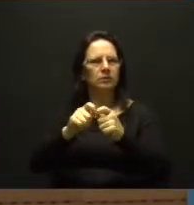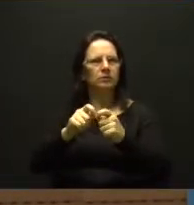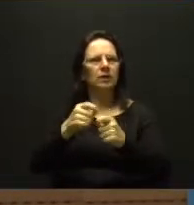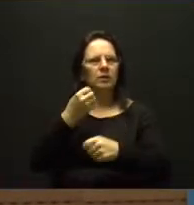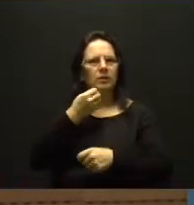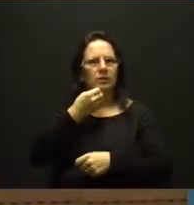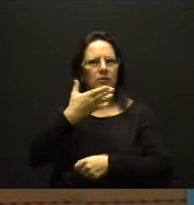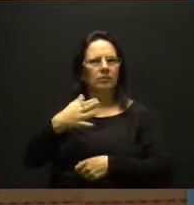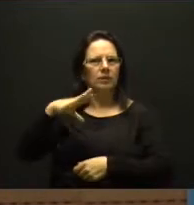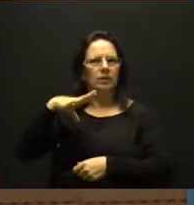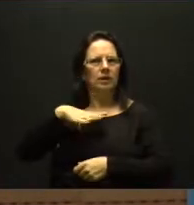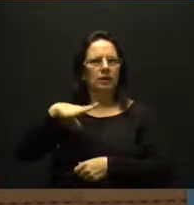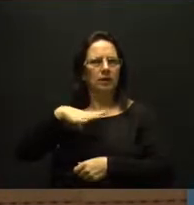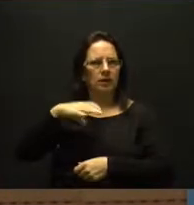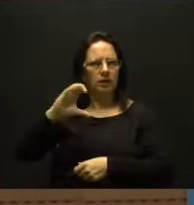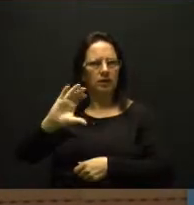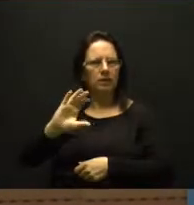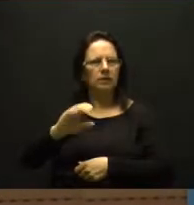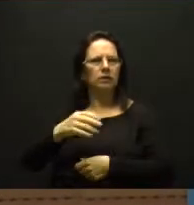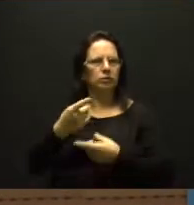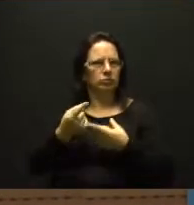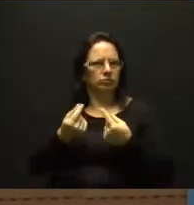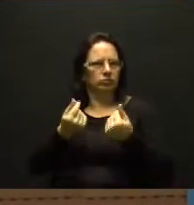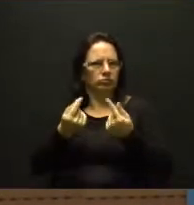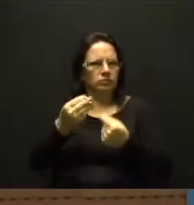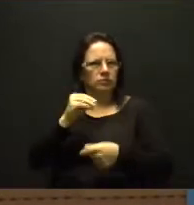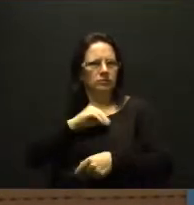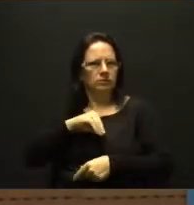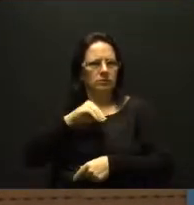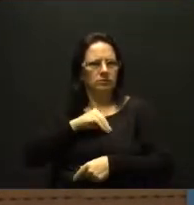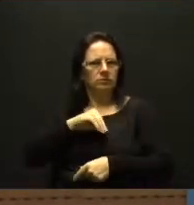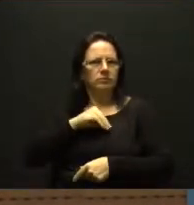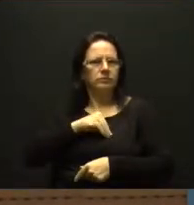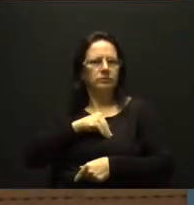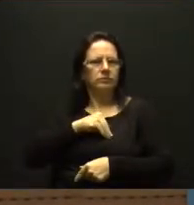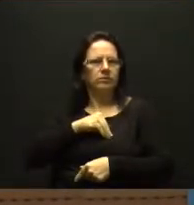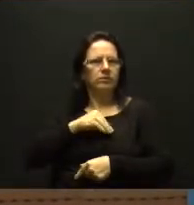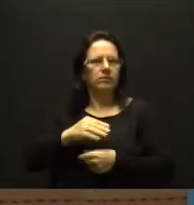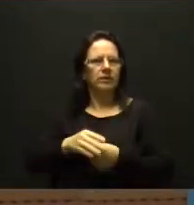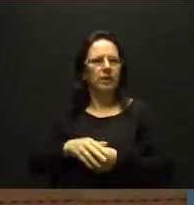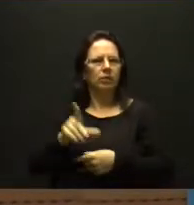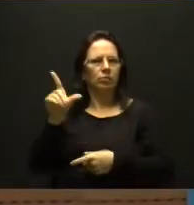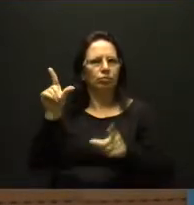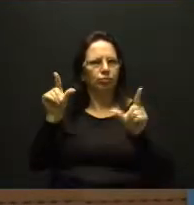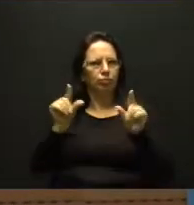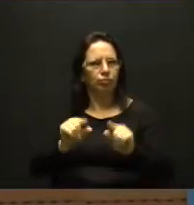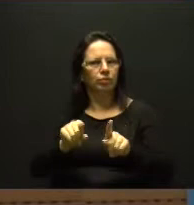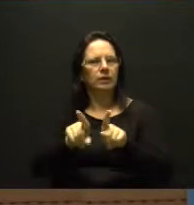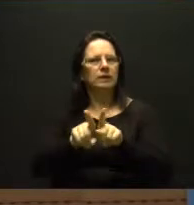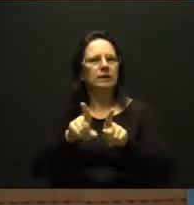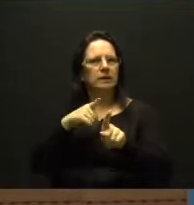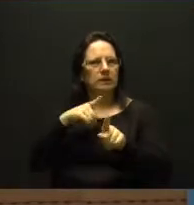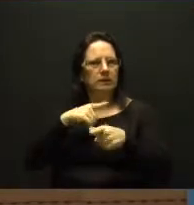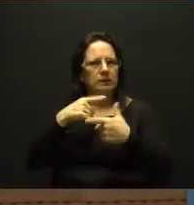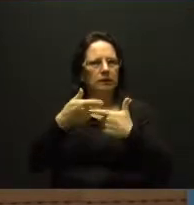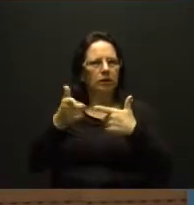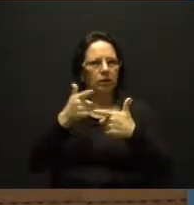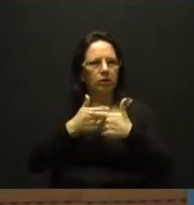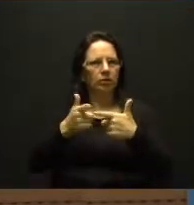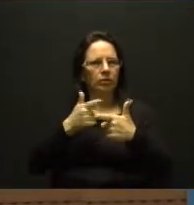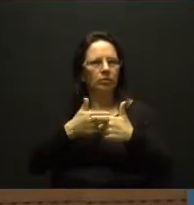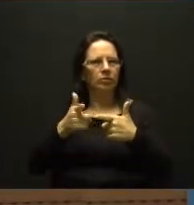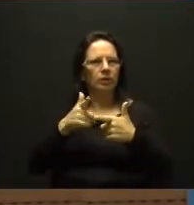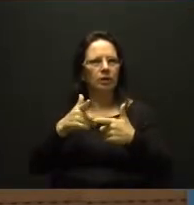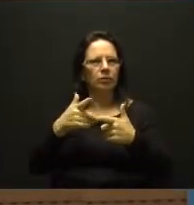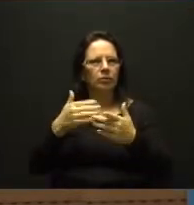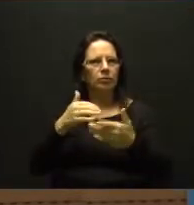causa estadual os salários na maioria deles são todos defasados a gente tem um problema integrado de